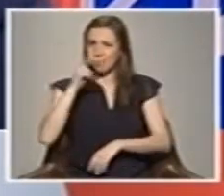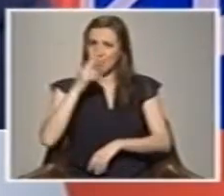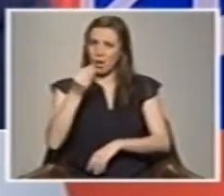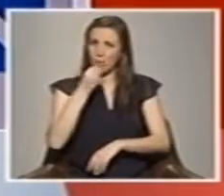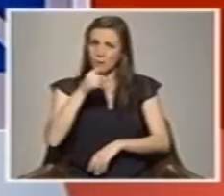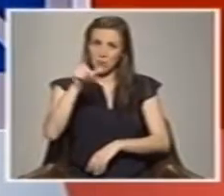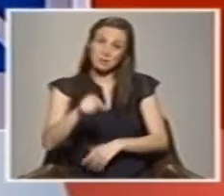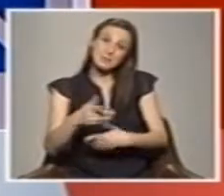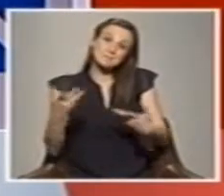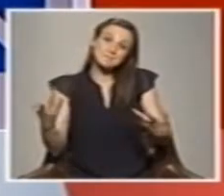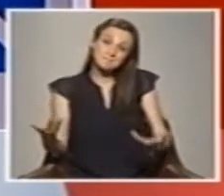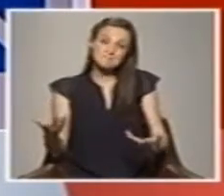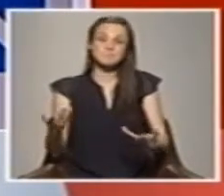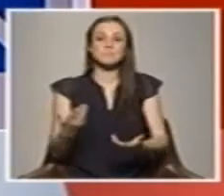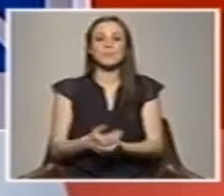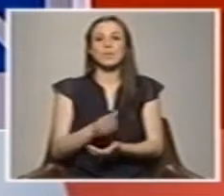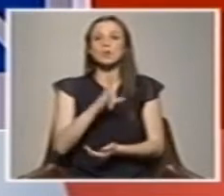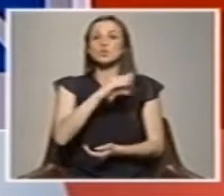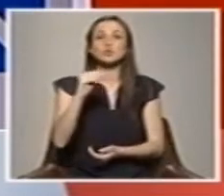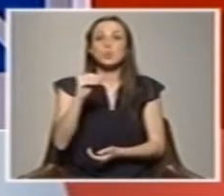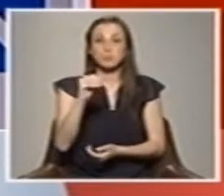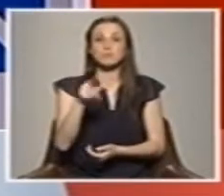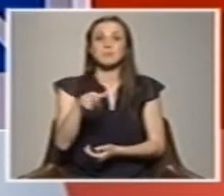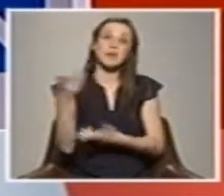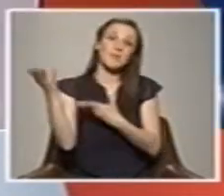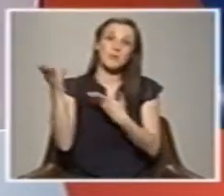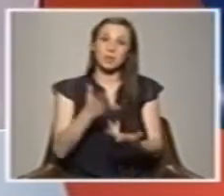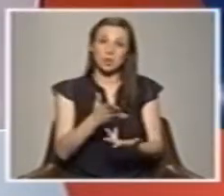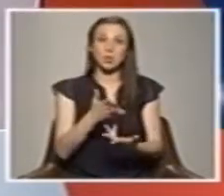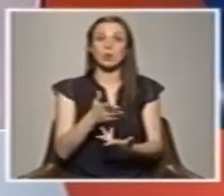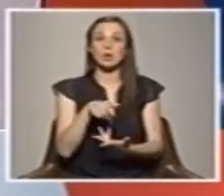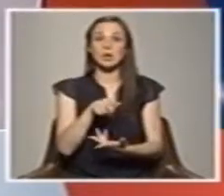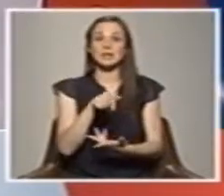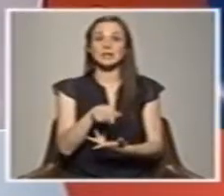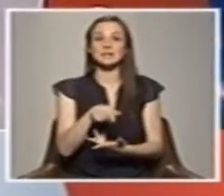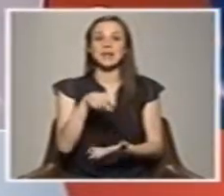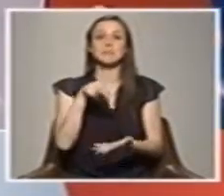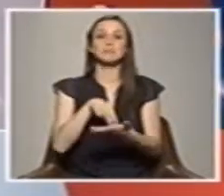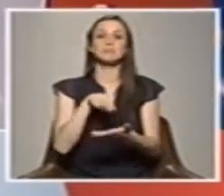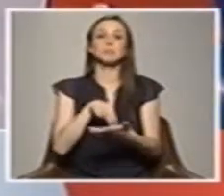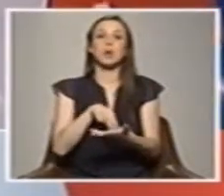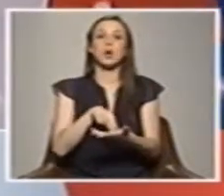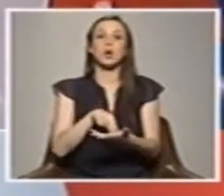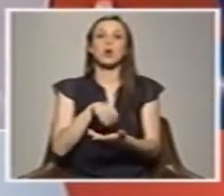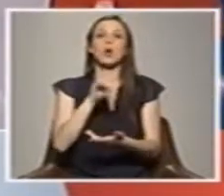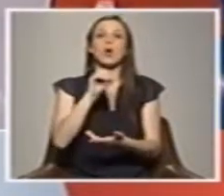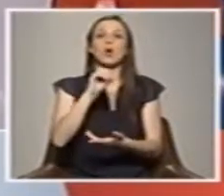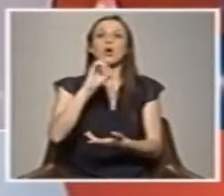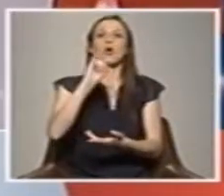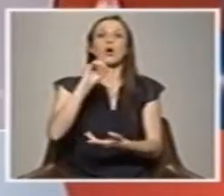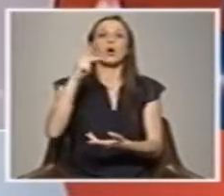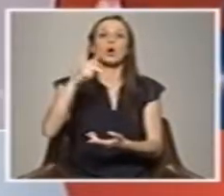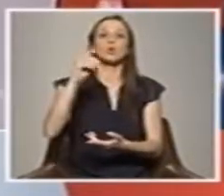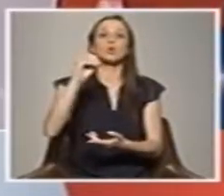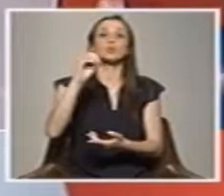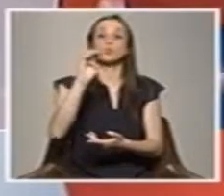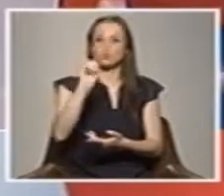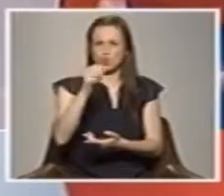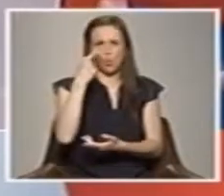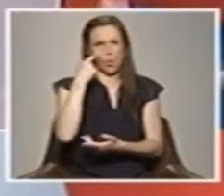também, não é? João José Fernandes, bem-vindo. Está aqui a representar a Oikos. As pessoas conhecem de uma forma geral bem o trabalho da